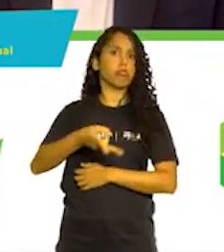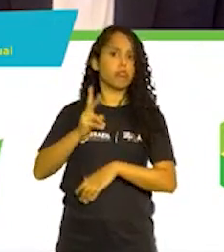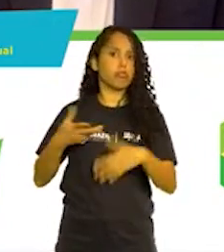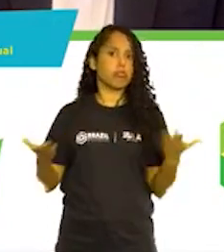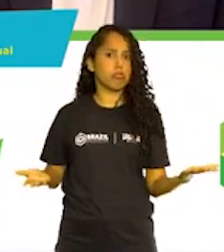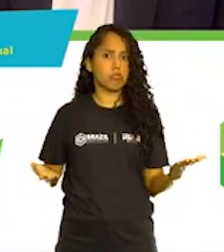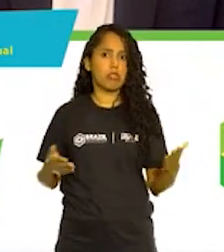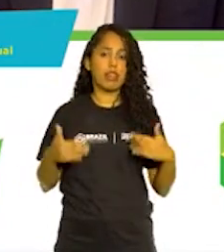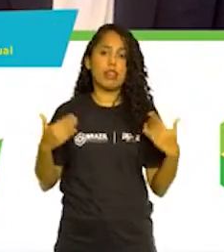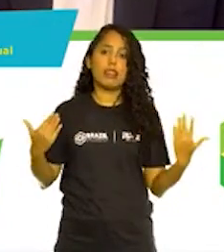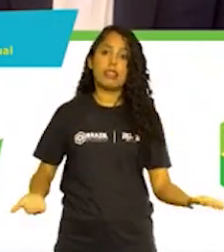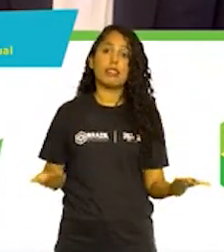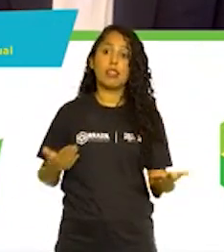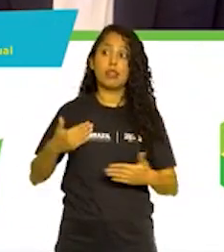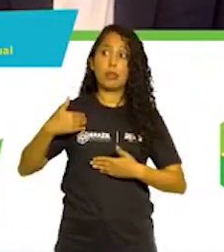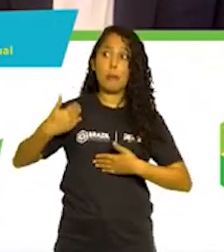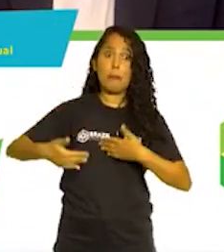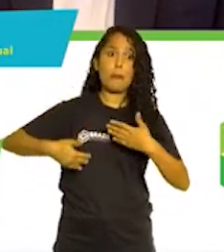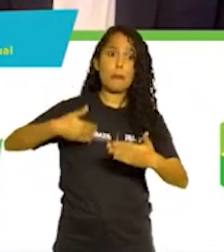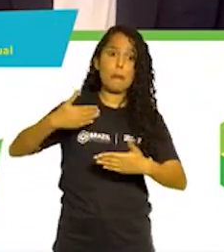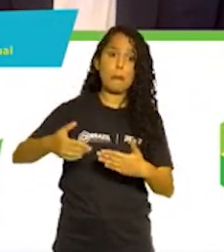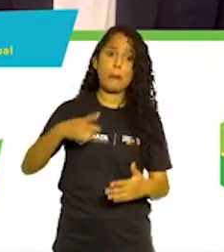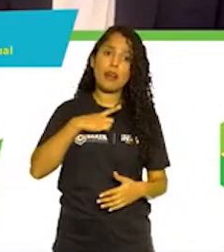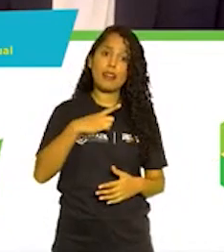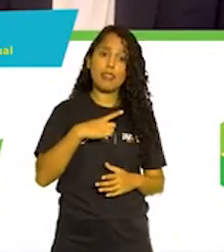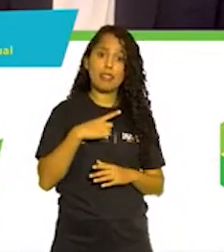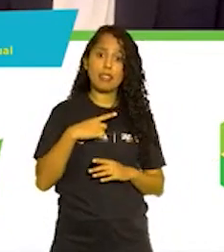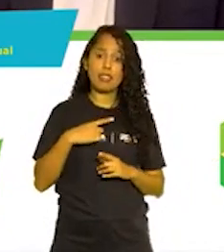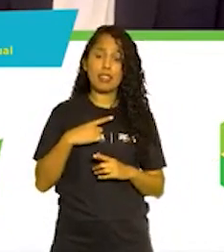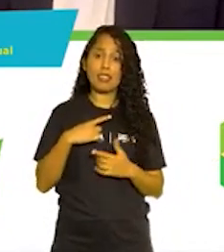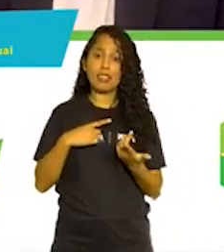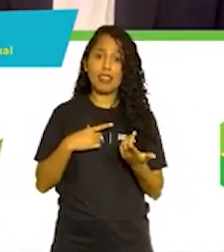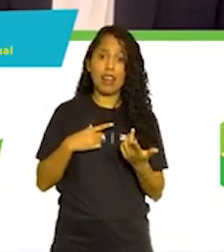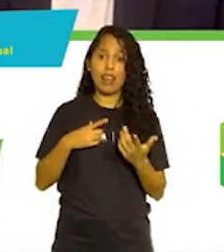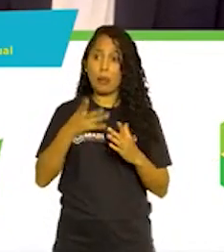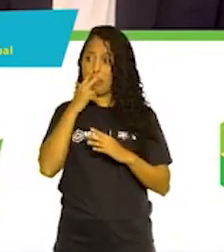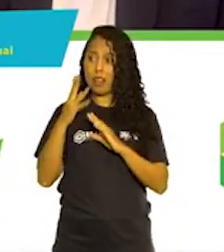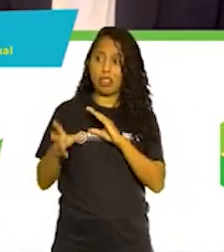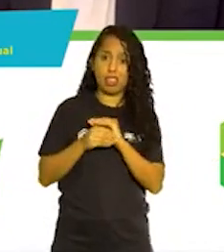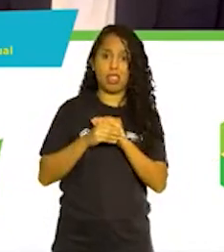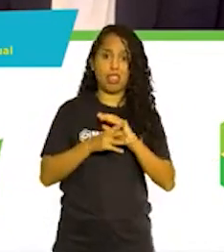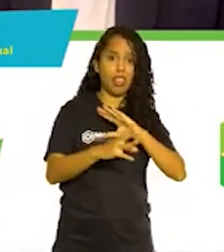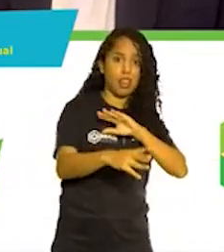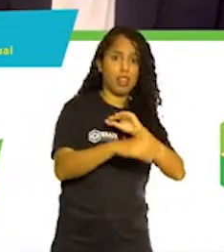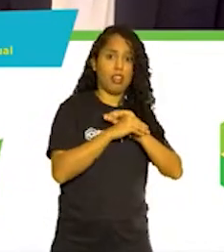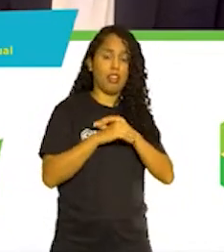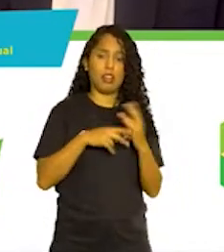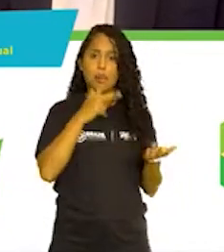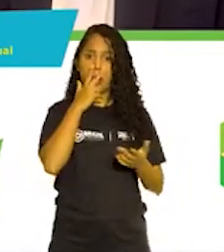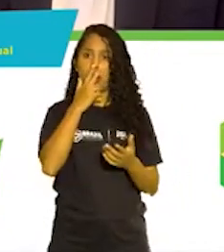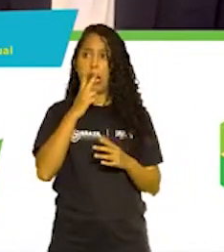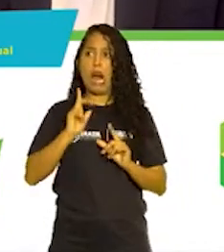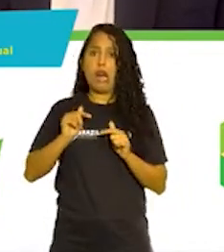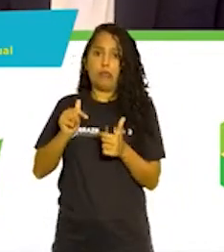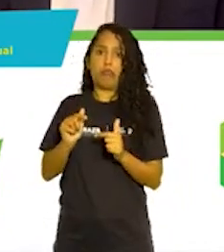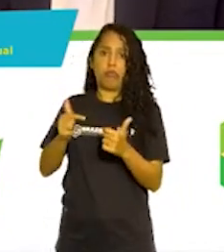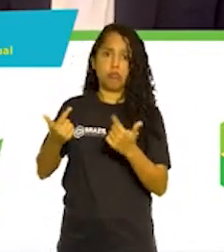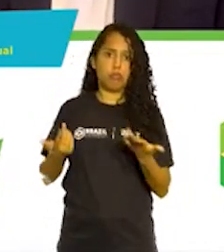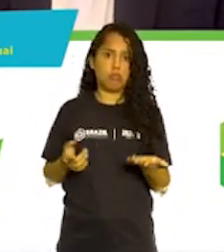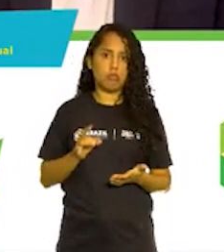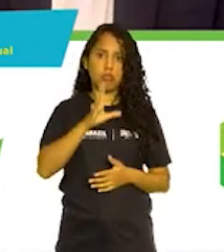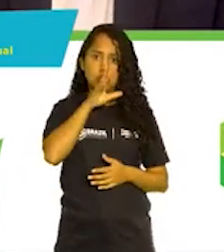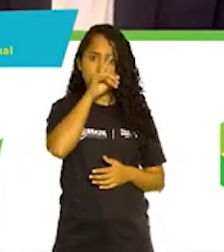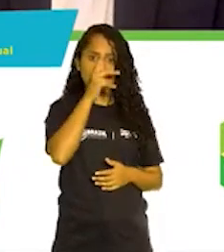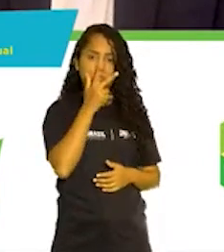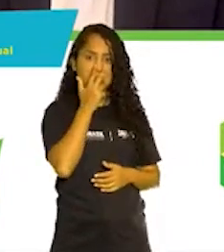aí você não faz nada e, de repente, vai vir um arremedo aqui e ali para dizer que está fazendo alguma coisa. Eu me lembro um